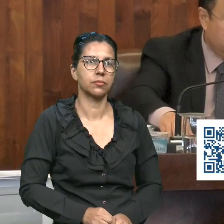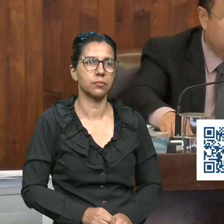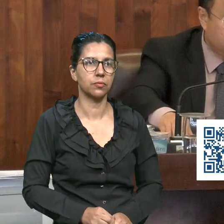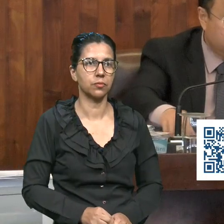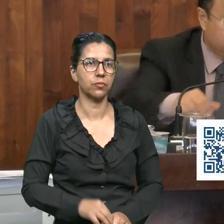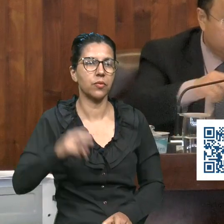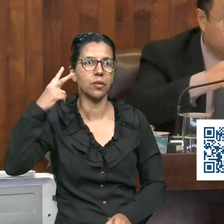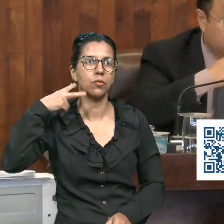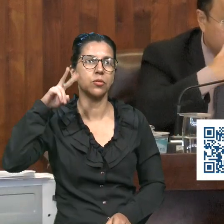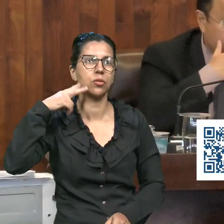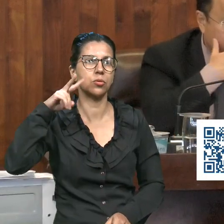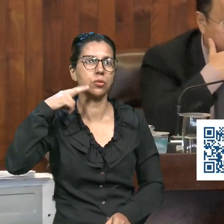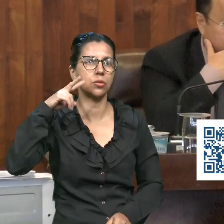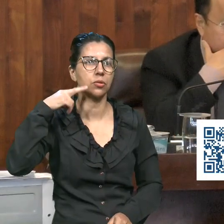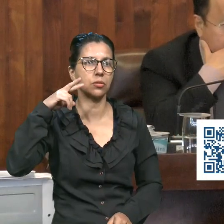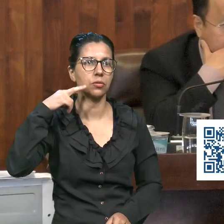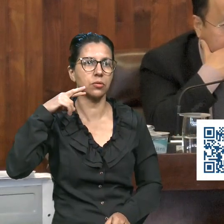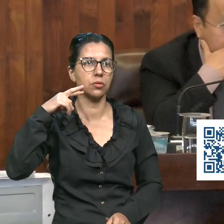Vereador,